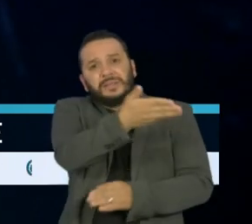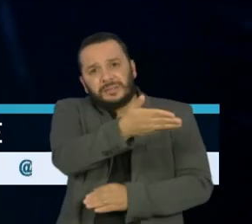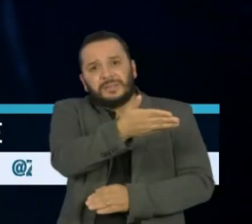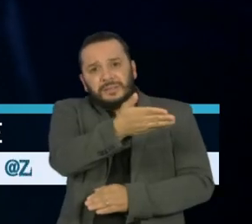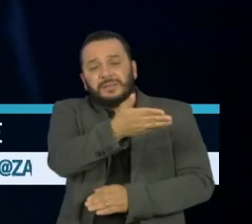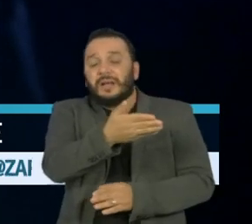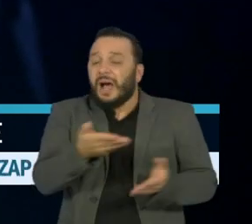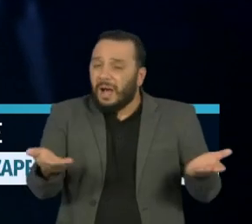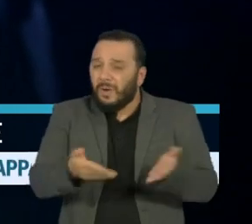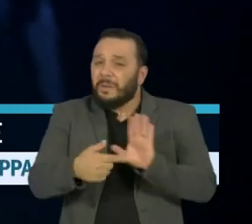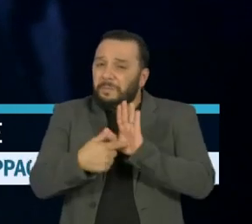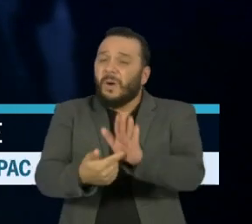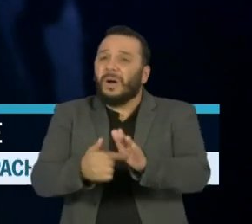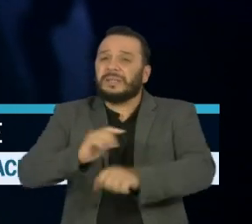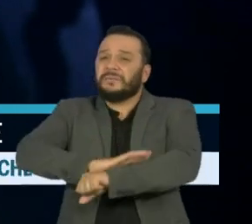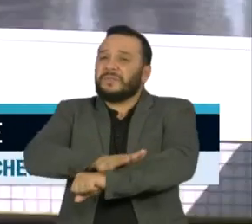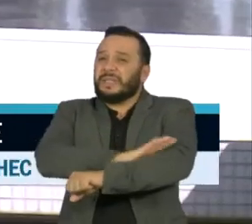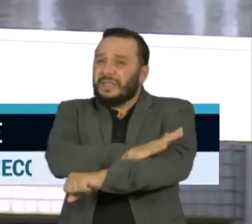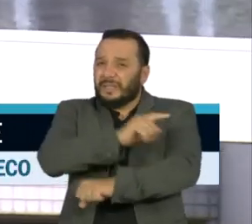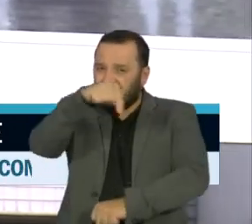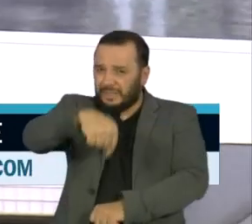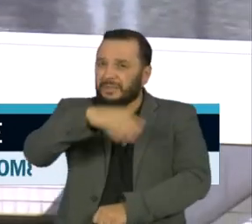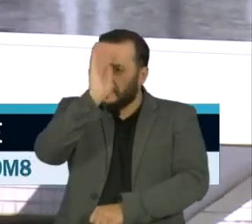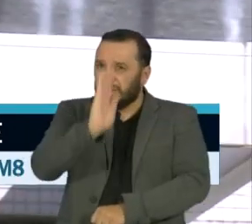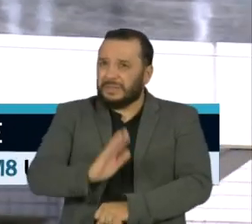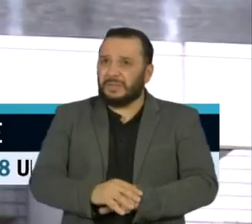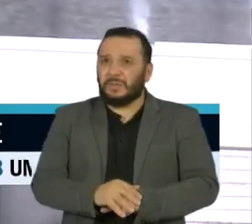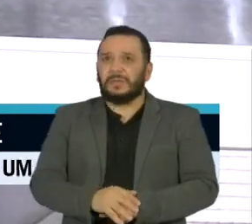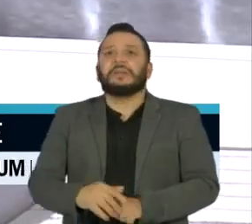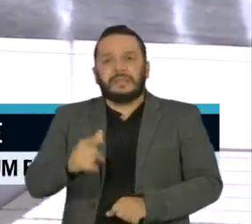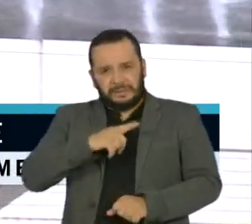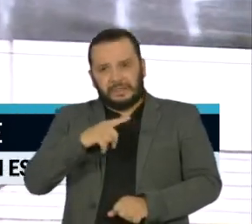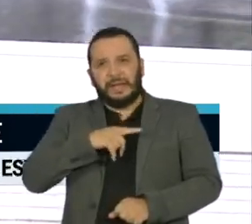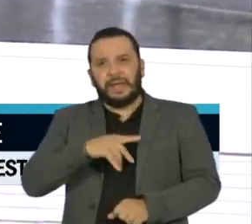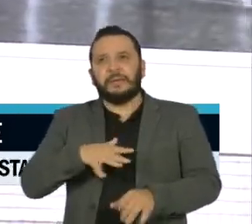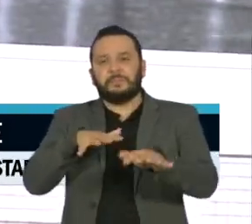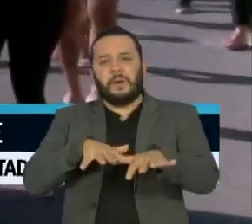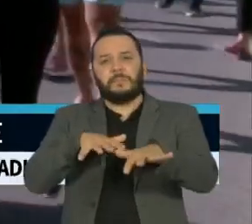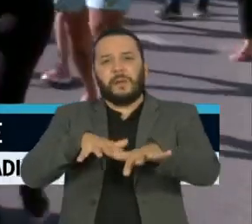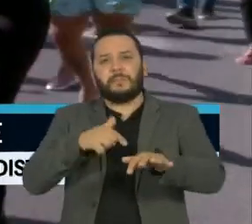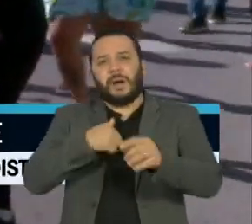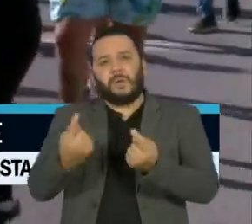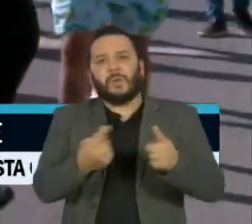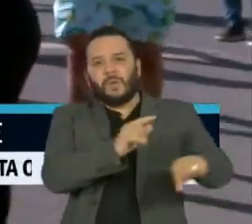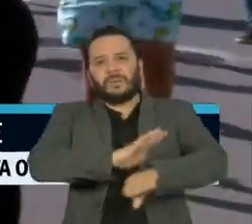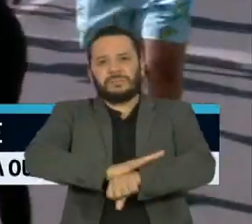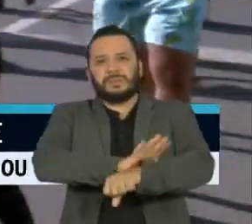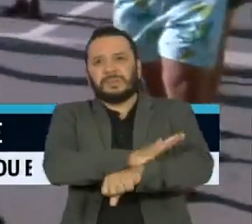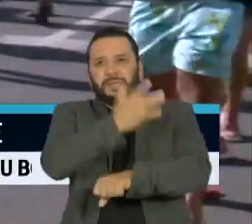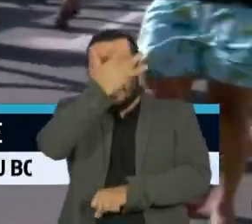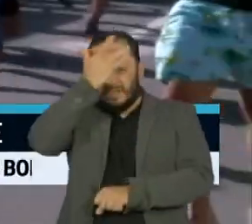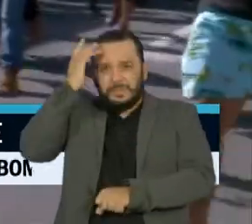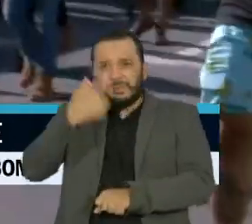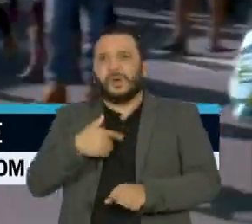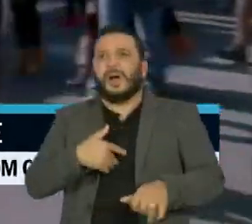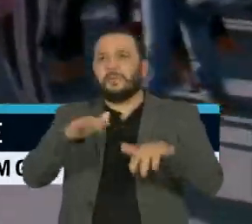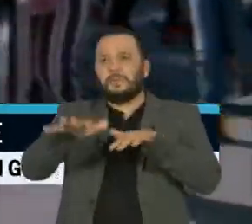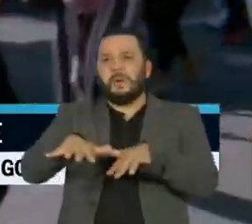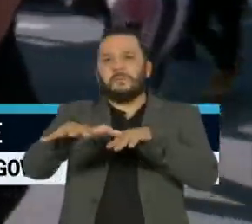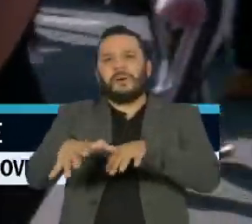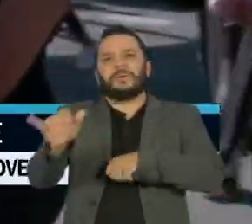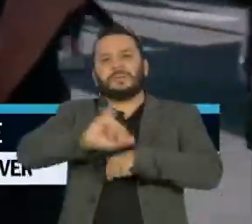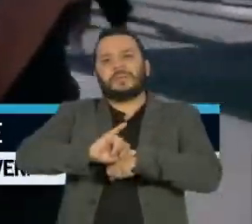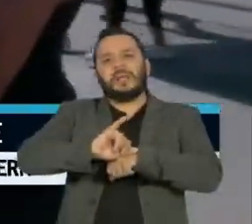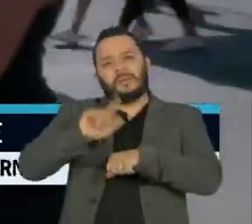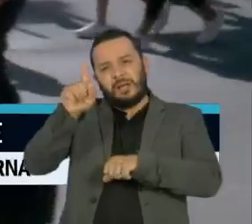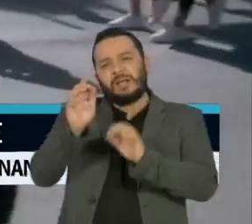a ferida do racismo no Brasil. Um ato contra a discriminação. Os manifestantes percorreram as ruas do centro de